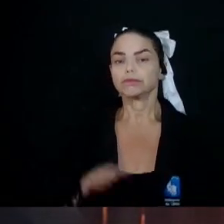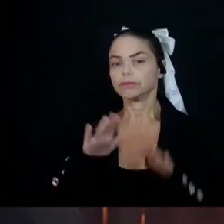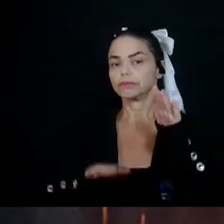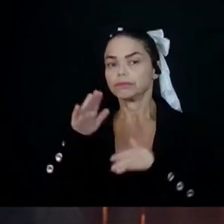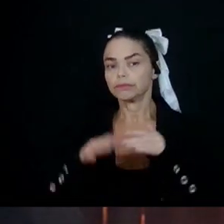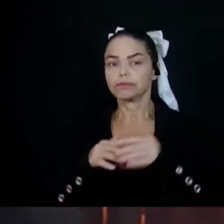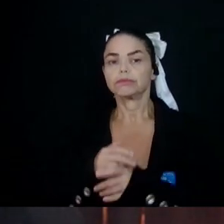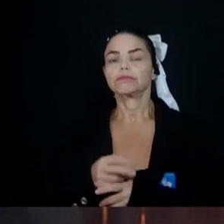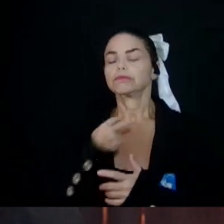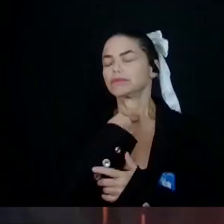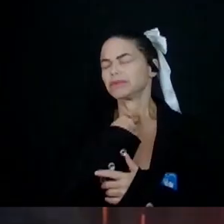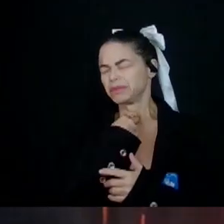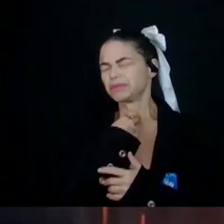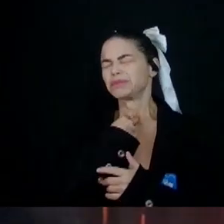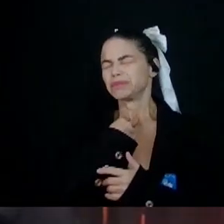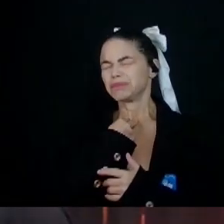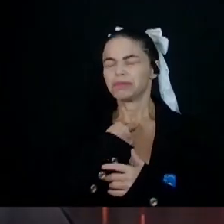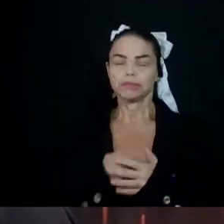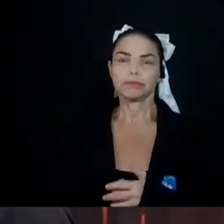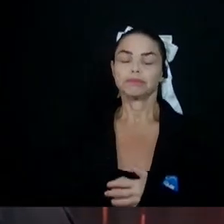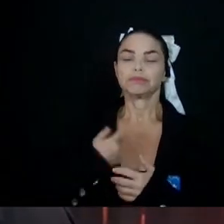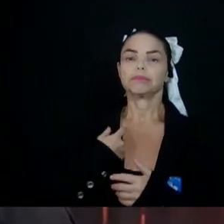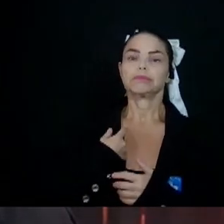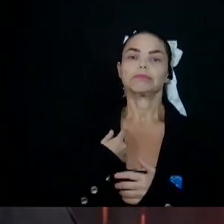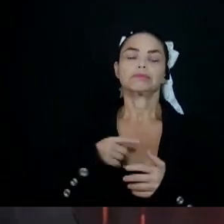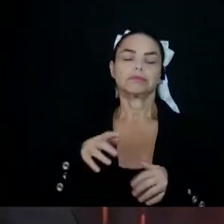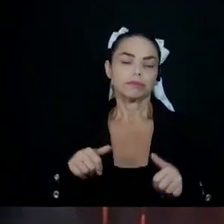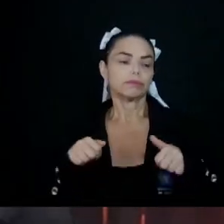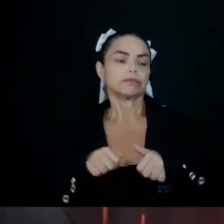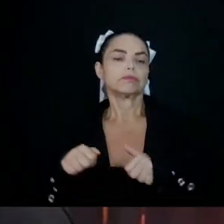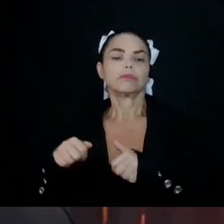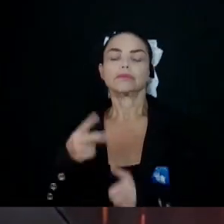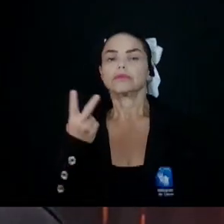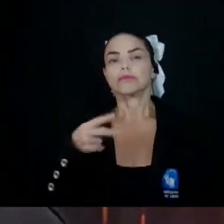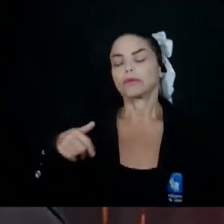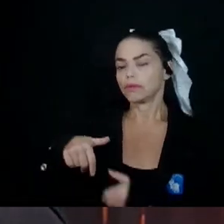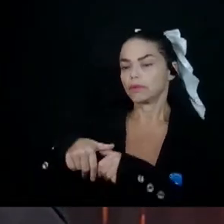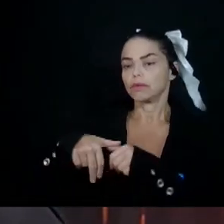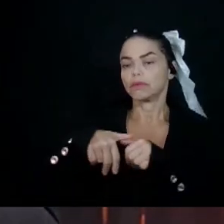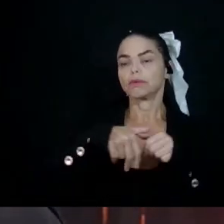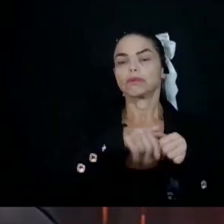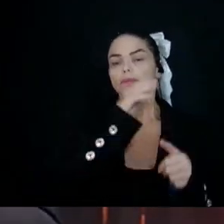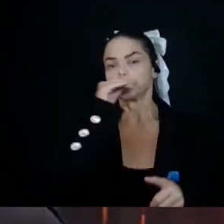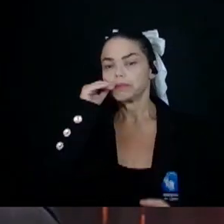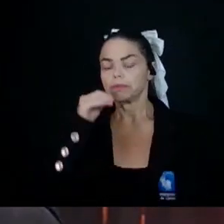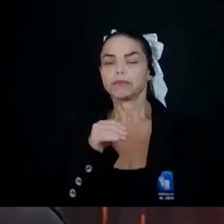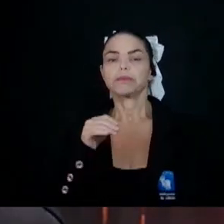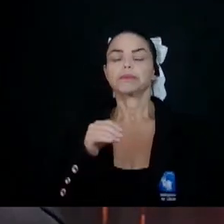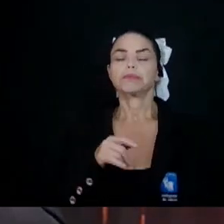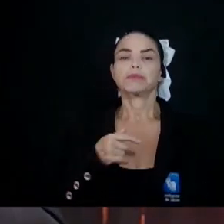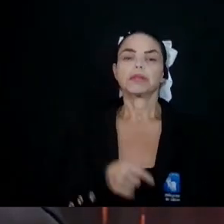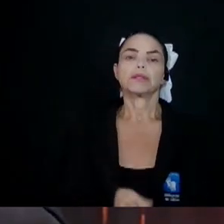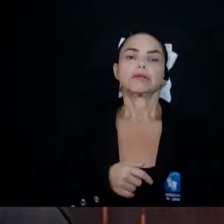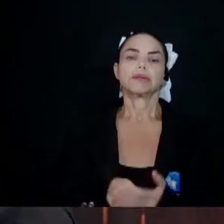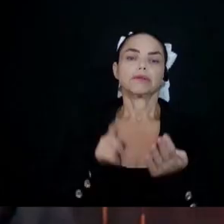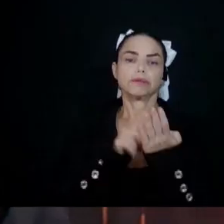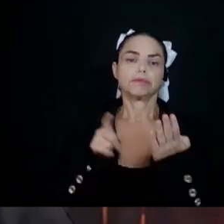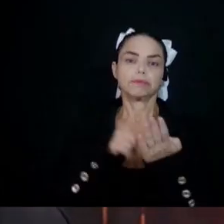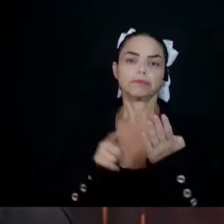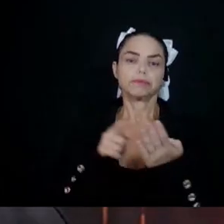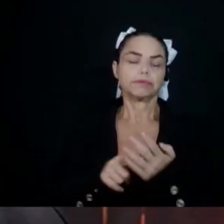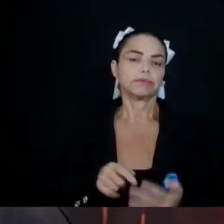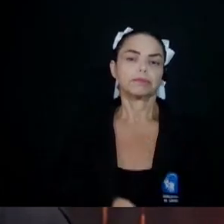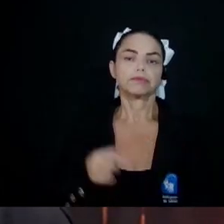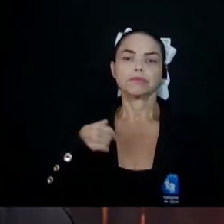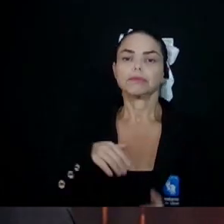corrida, nossa, quando eu estou levando meus filhos para a escola, o meu filho adolescente, né, o Eduardo, ele quer ficar mexendo no celular. Eu falo assim,